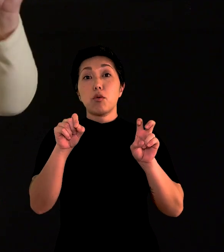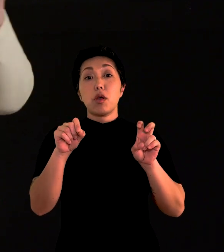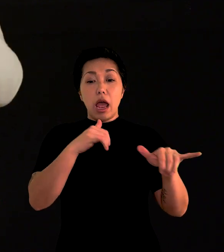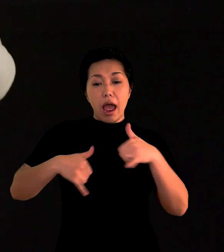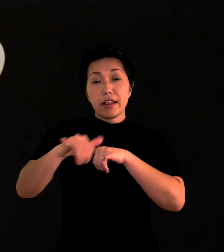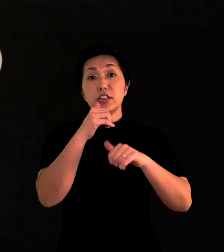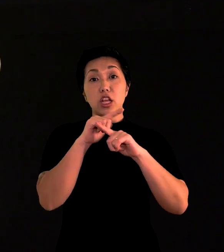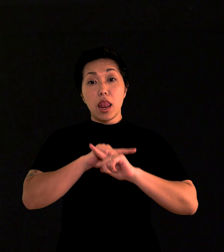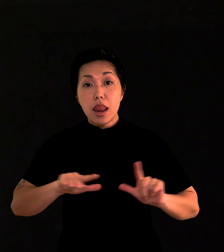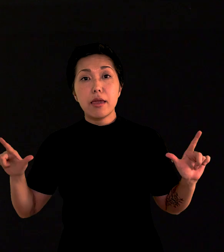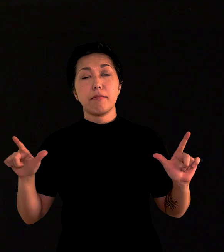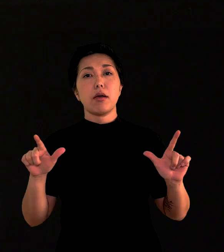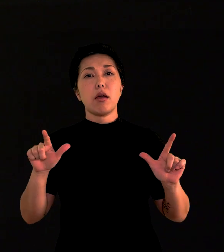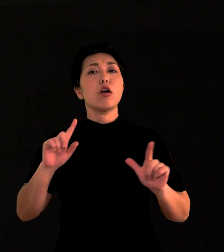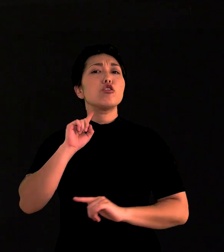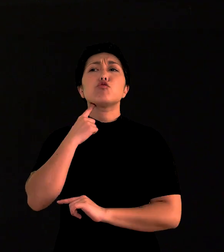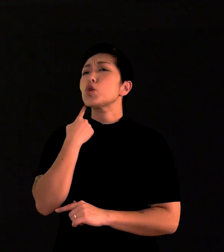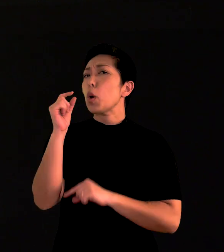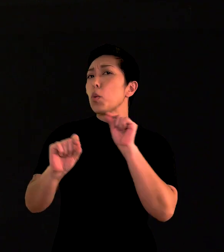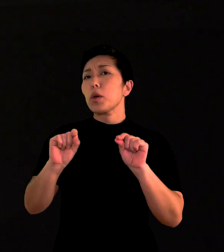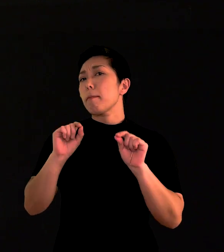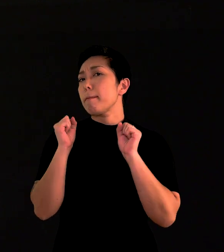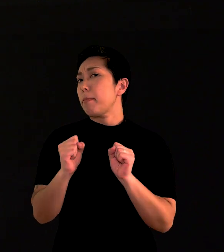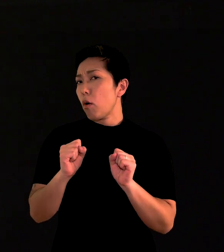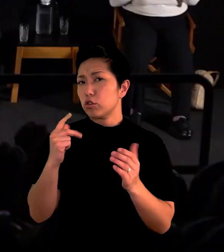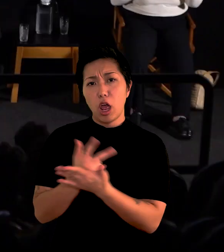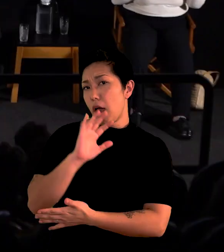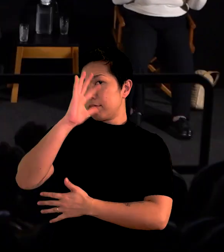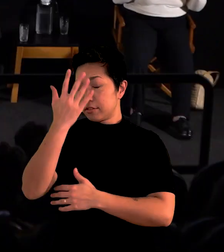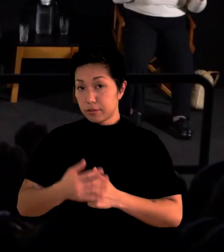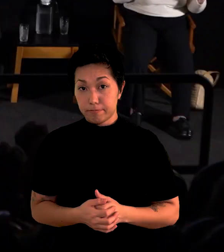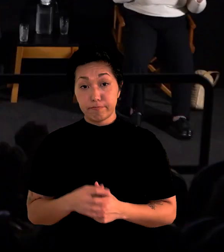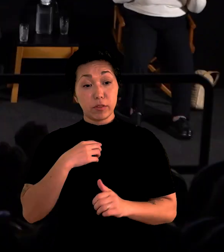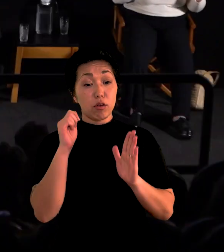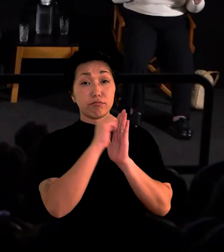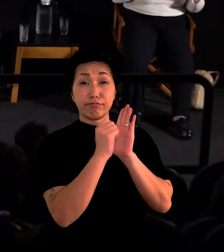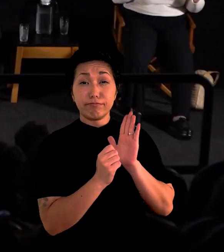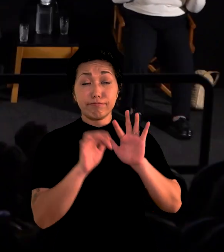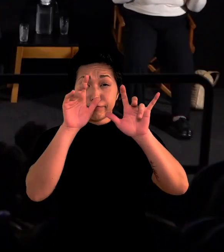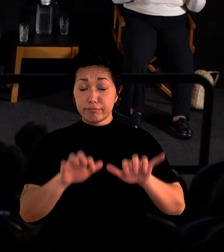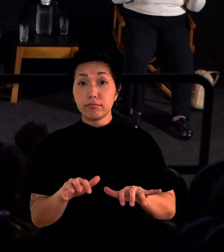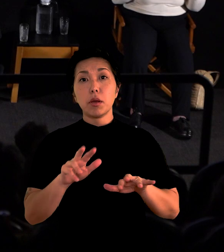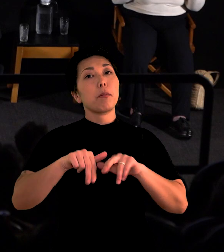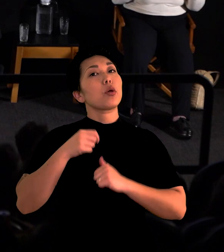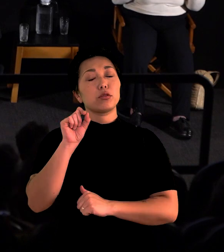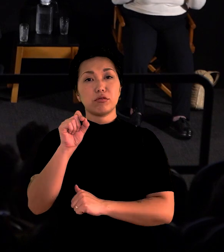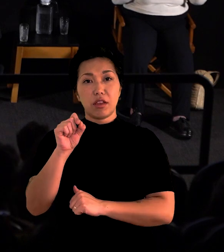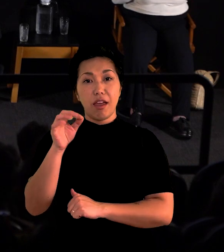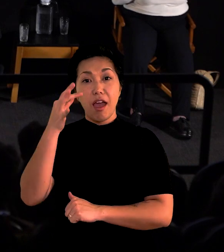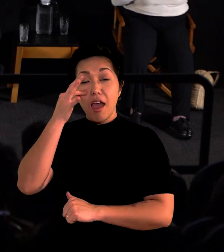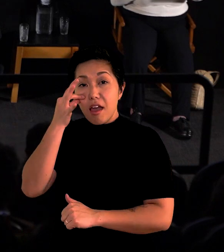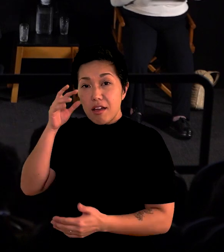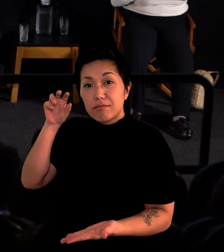é o que pode sujar essa energia limpa. E eu escrevi isso por quê? Por causa diante